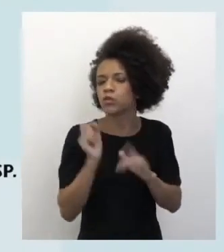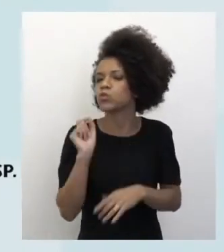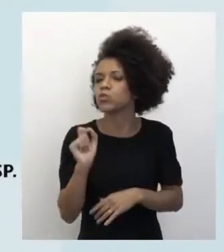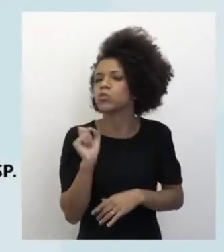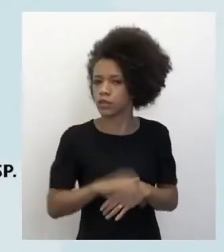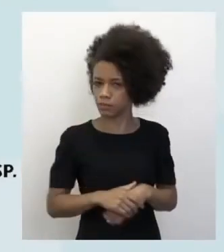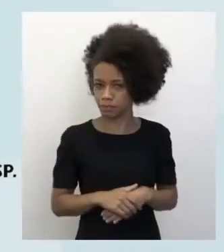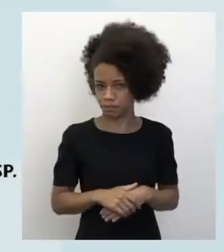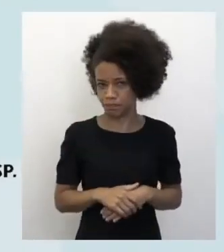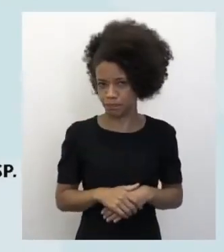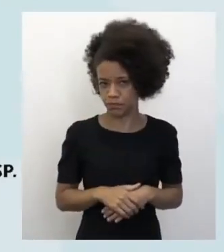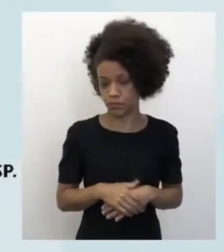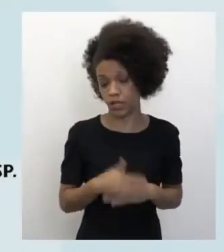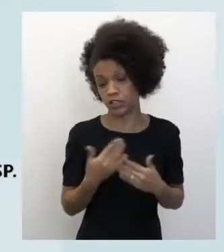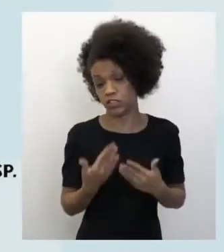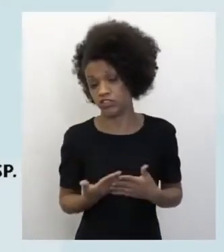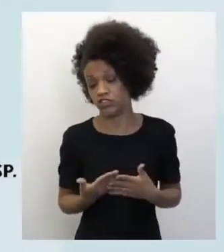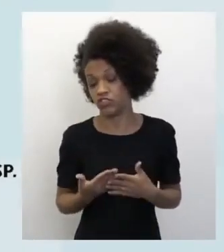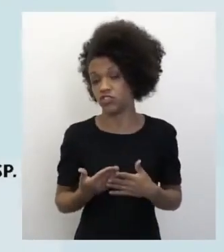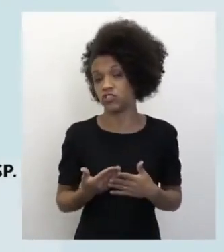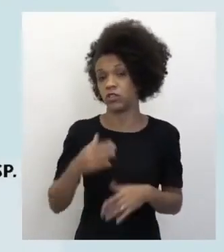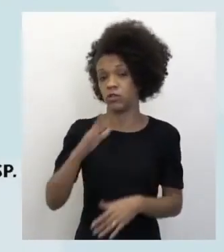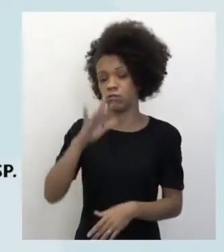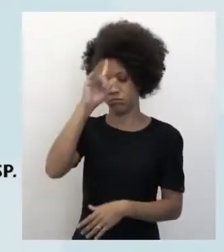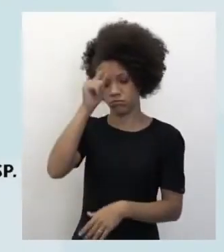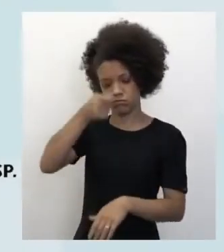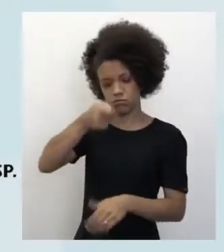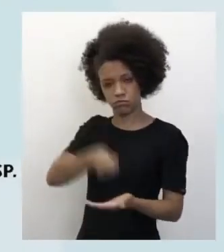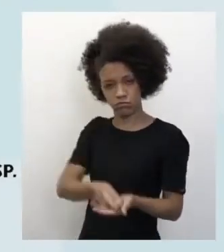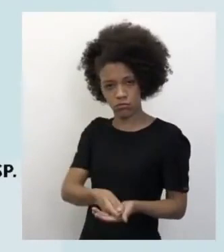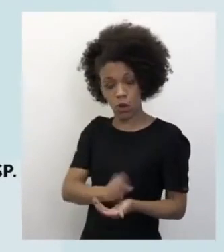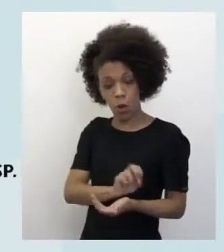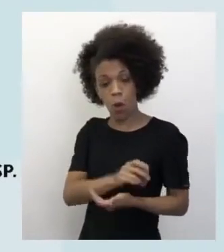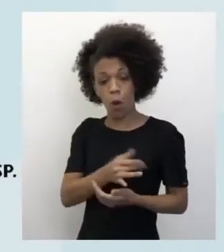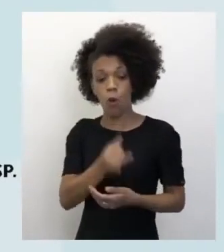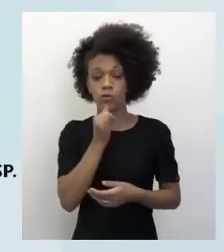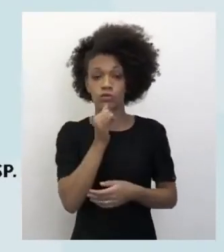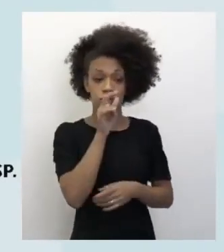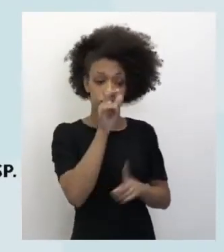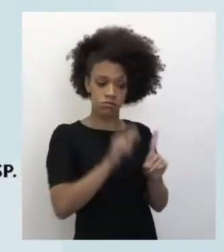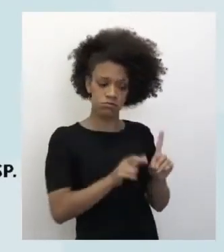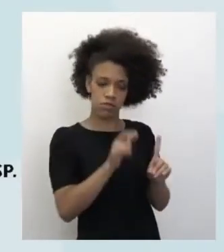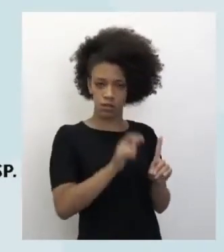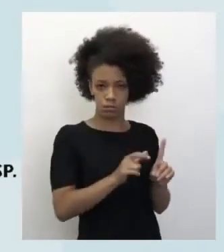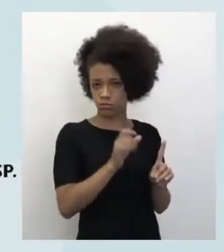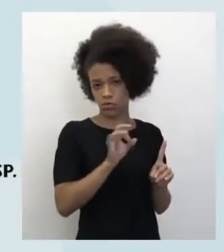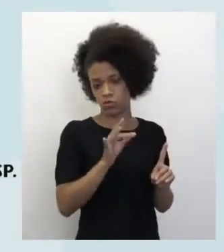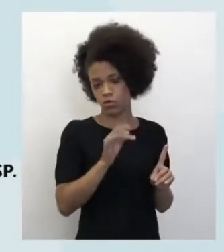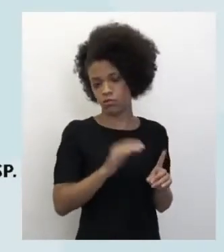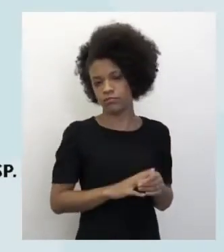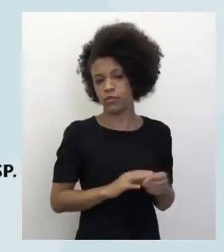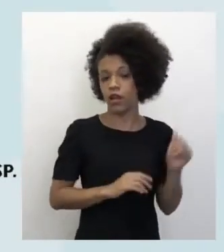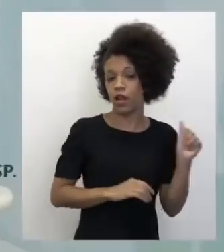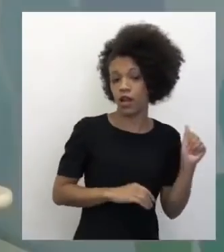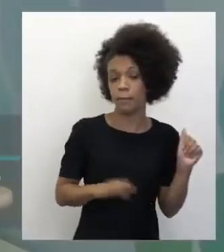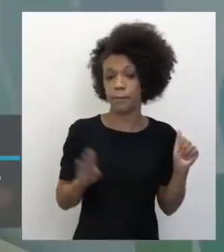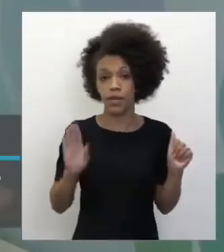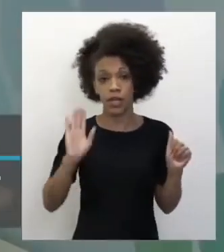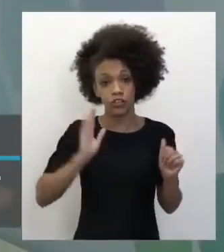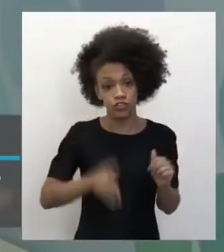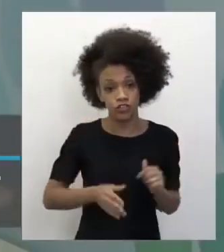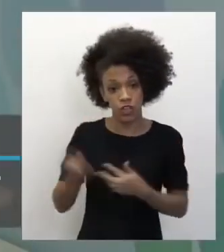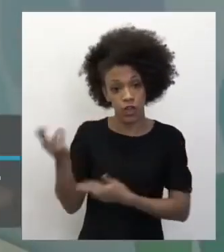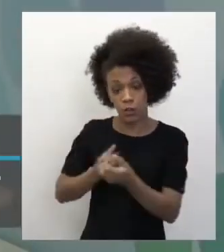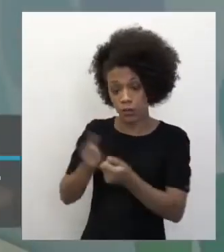hein? De autoridade ou de exemplificação? Vocês vão colocar A ou B. Já está chovendo aqui,